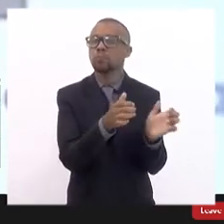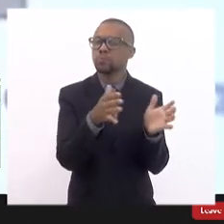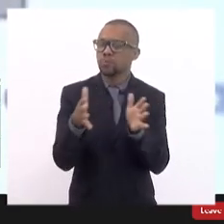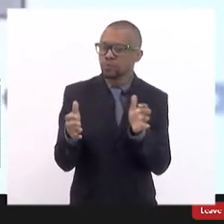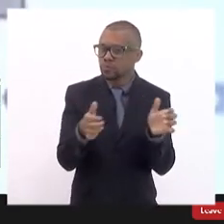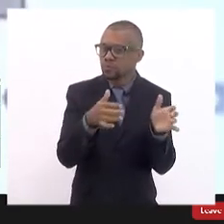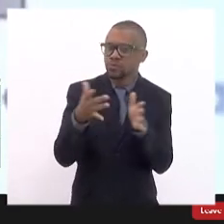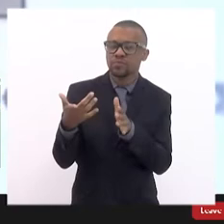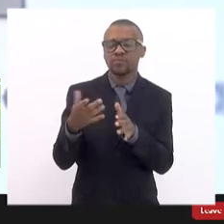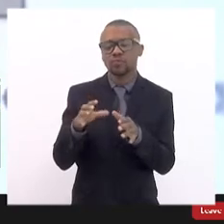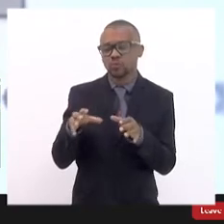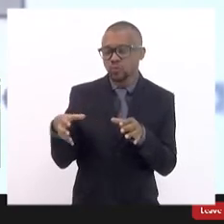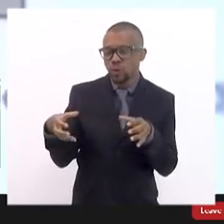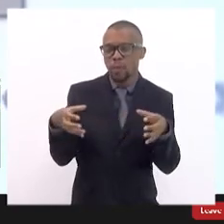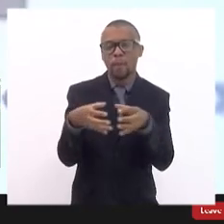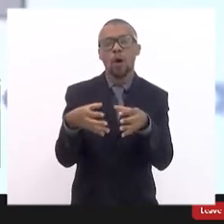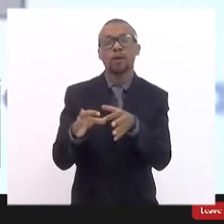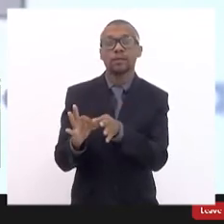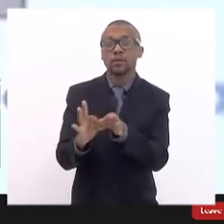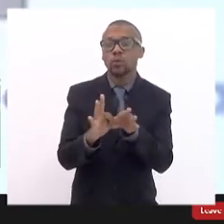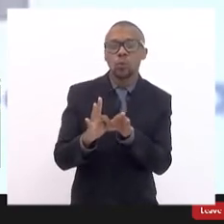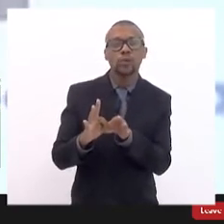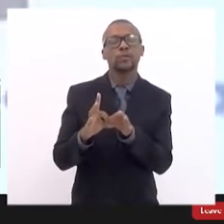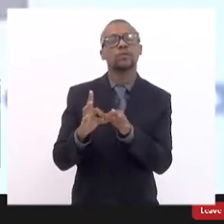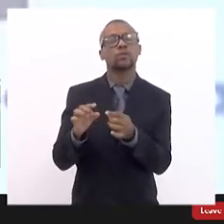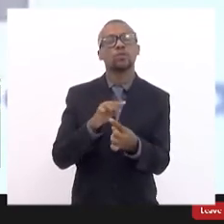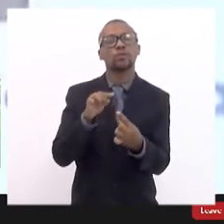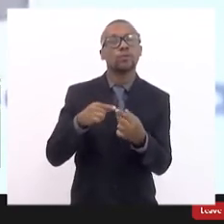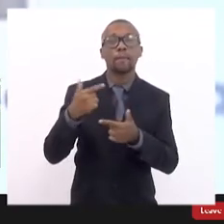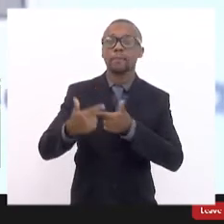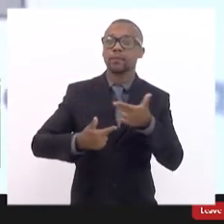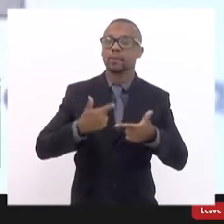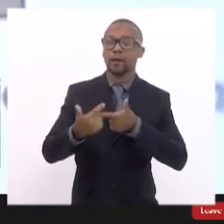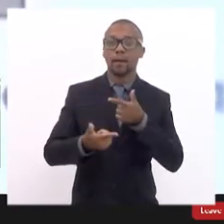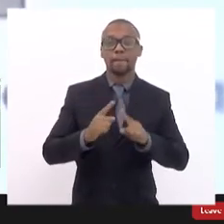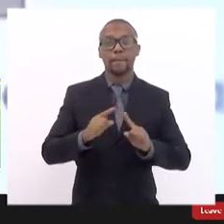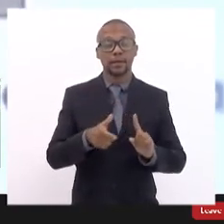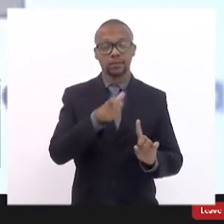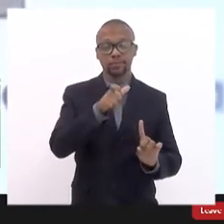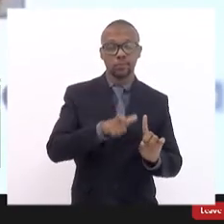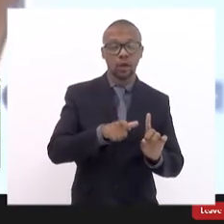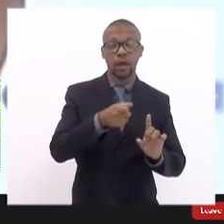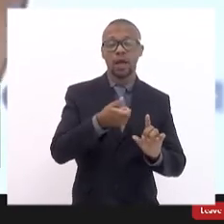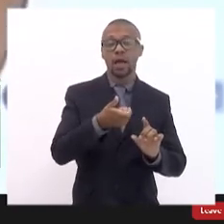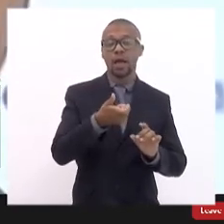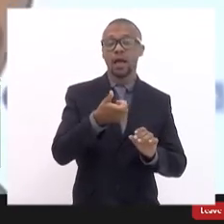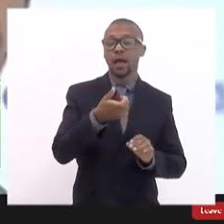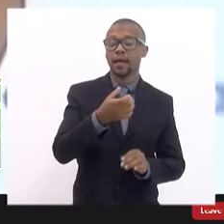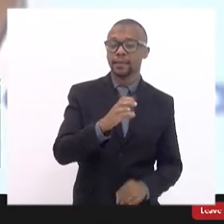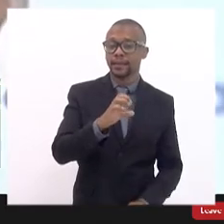que se coletivamente se unem para trabalhar, eles não têm a personalidade jurídica e nem têm dinheiro